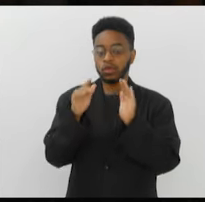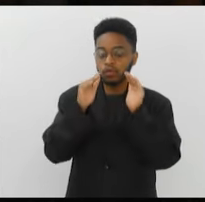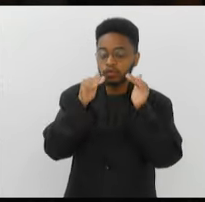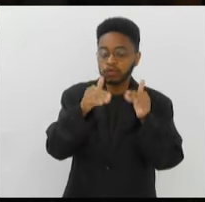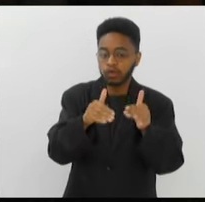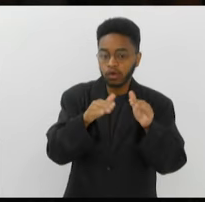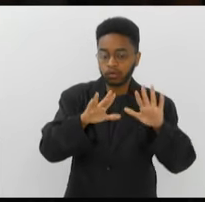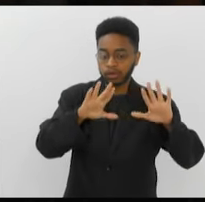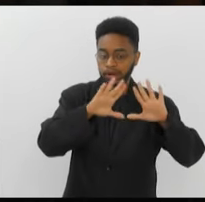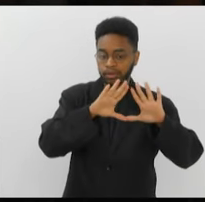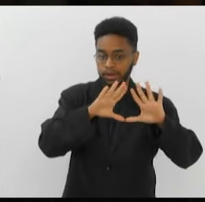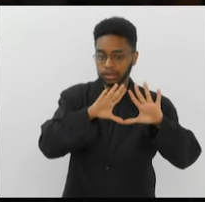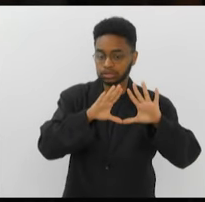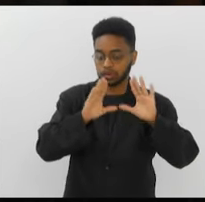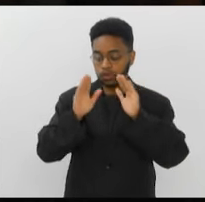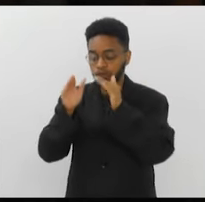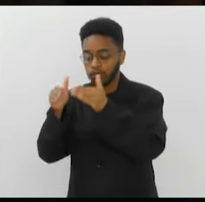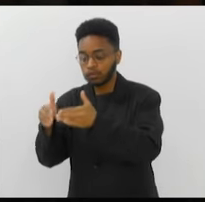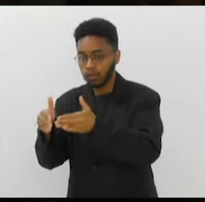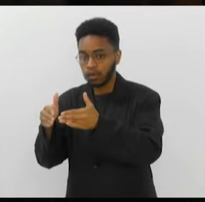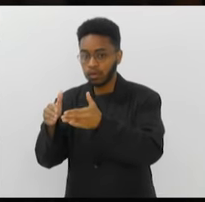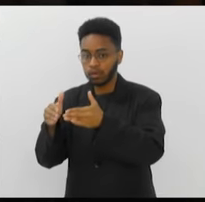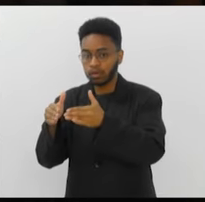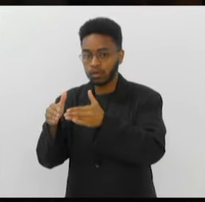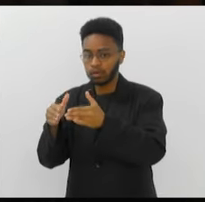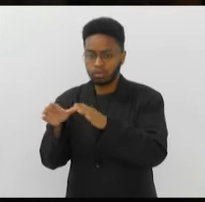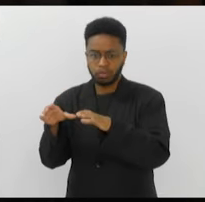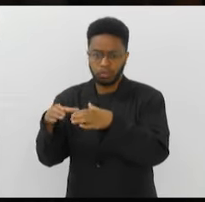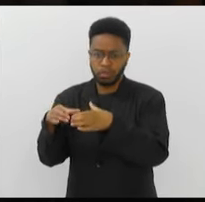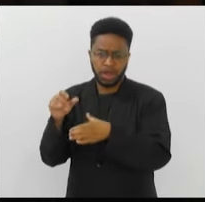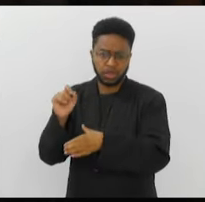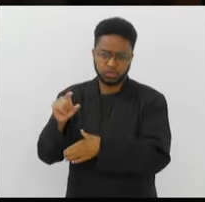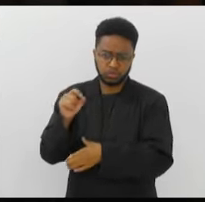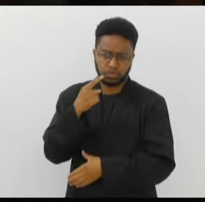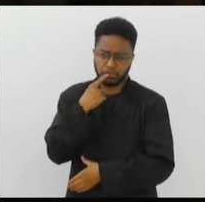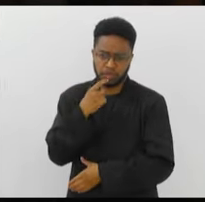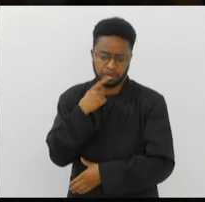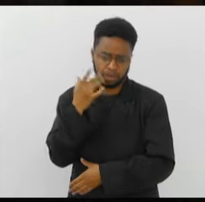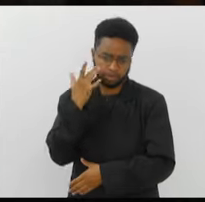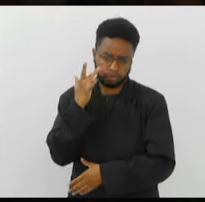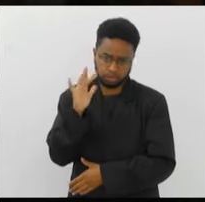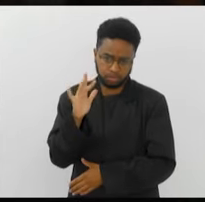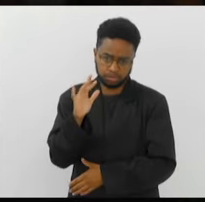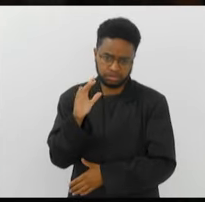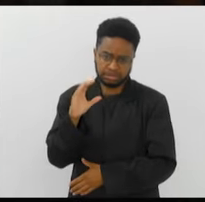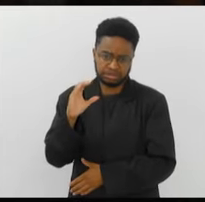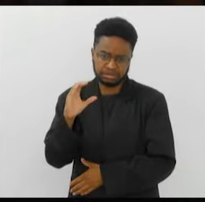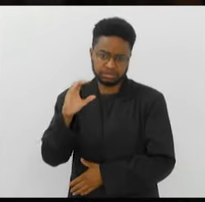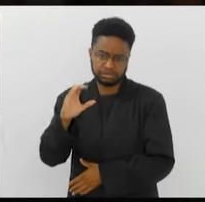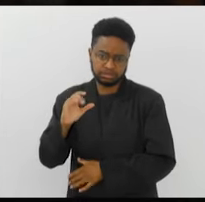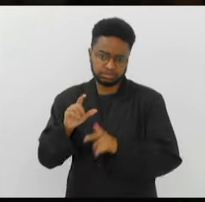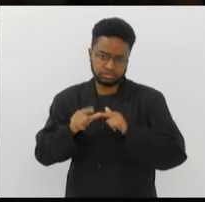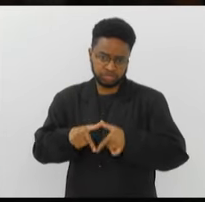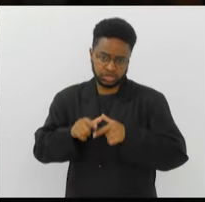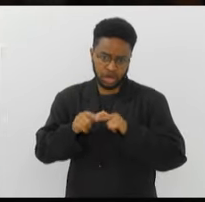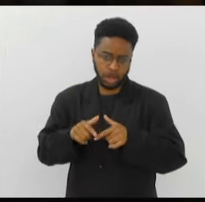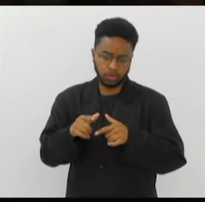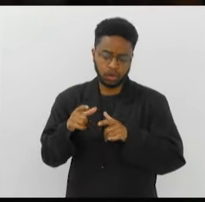e outro foco, o comando, sei lá, azul, vermelho, Conselho de Israel,